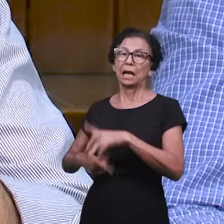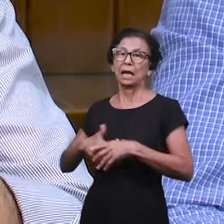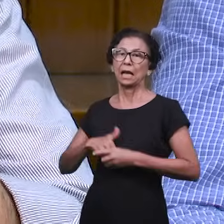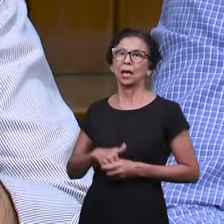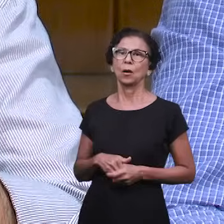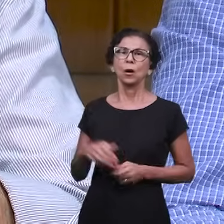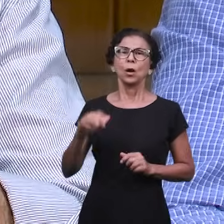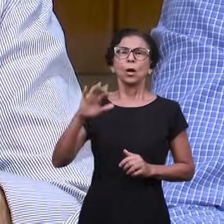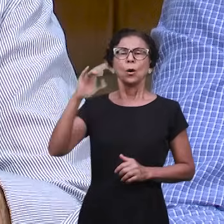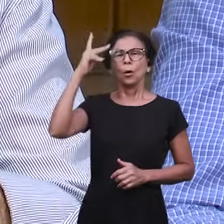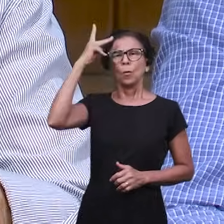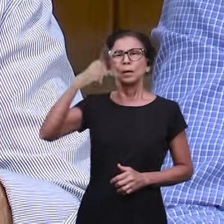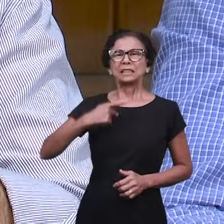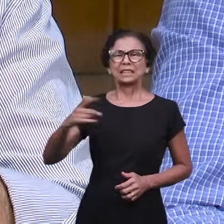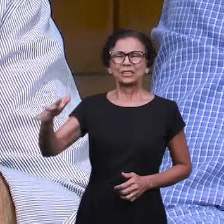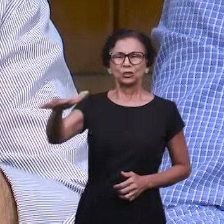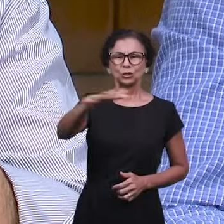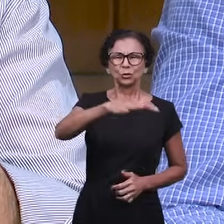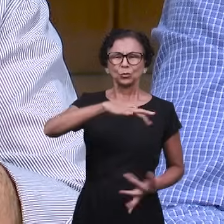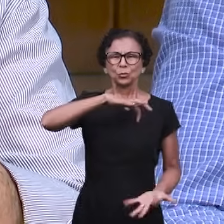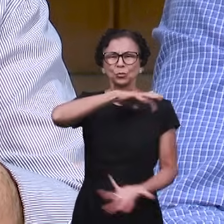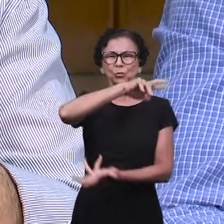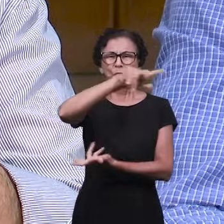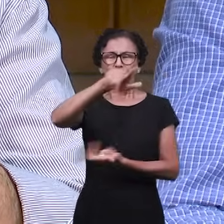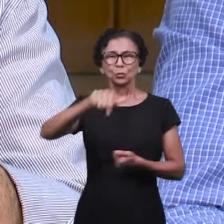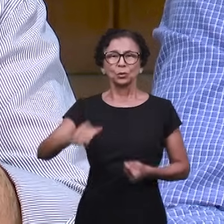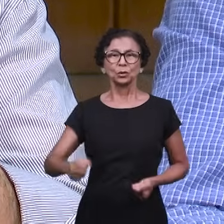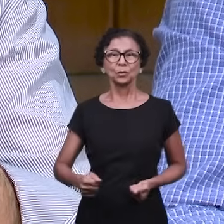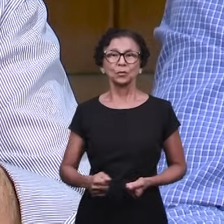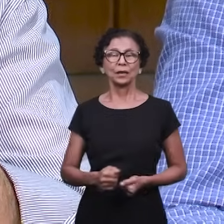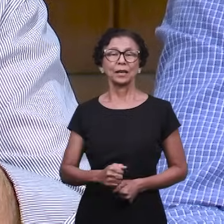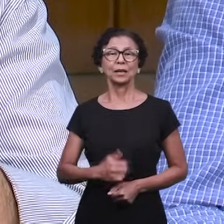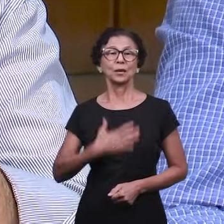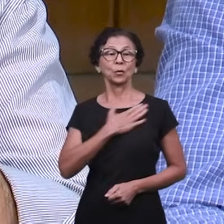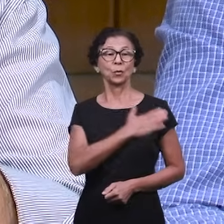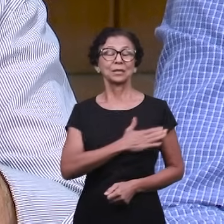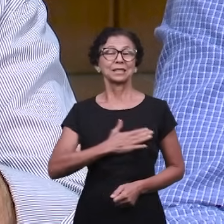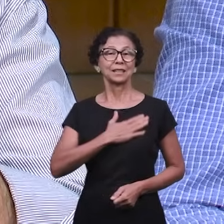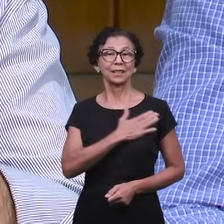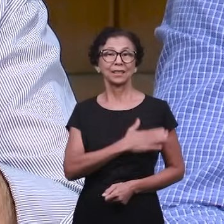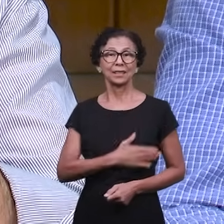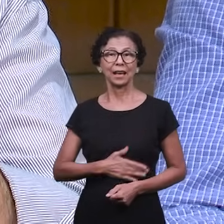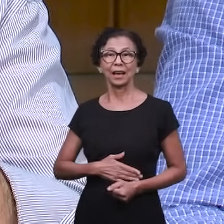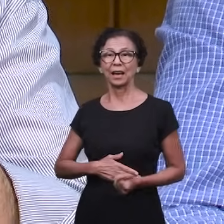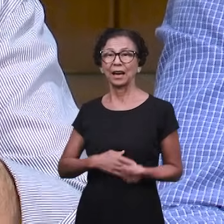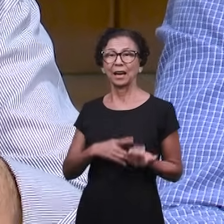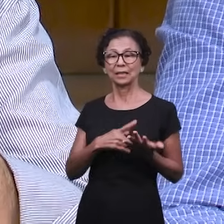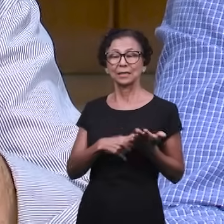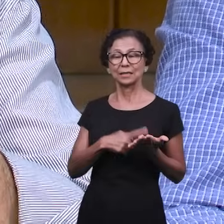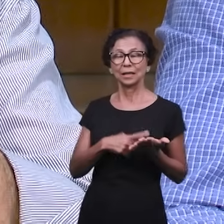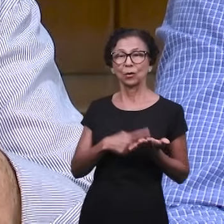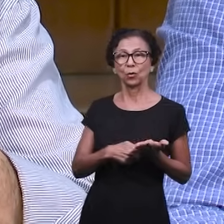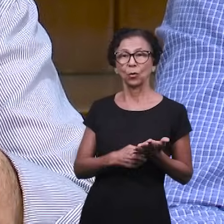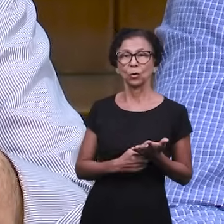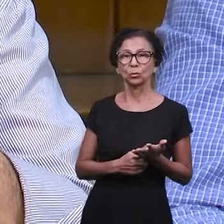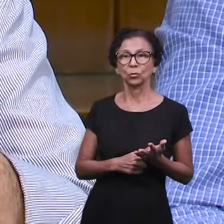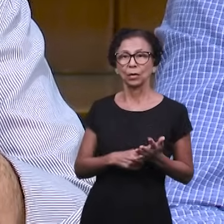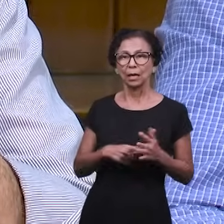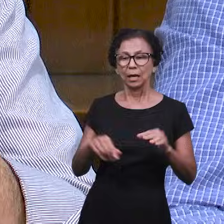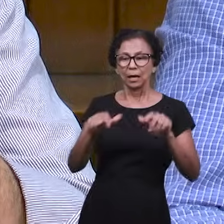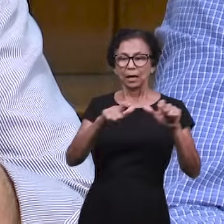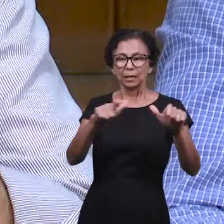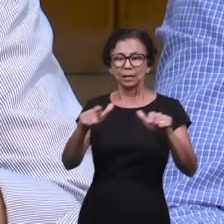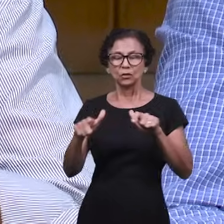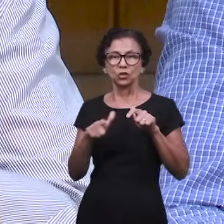mundo inteiro, que ele vai começar assim. Nesse acordo, ele devolve as terras para o povo de Israel, devolve o lugar do